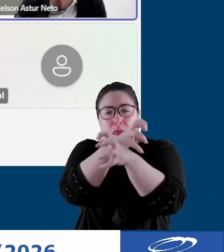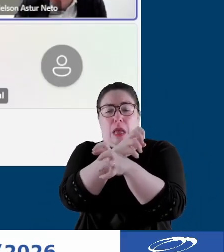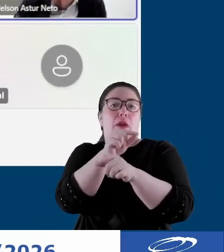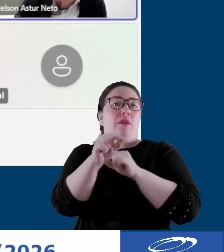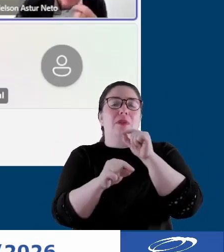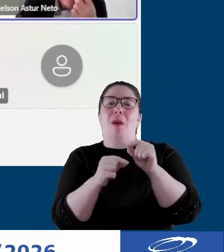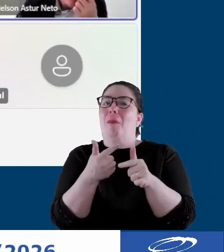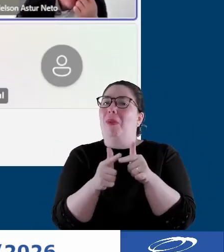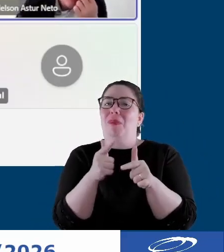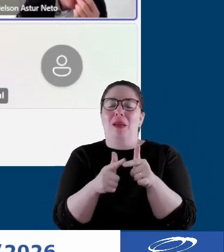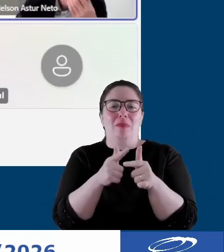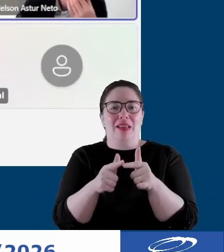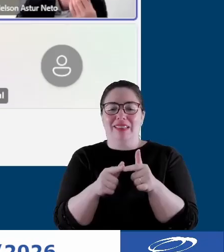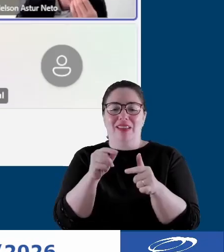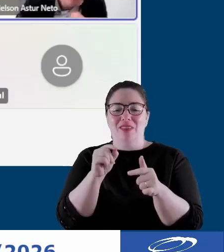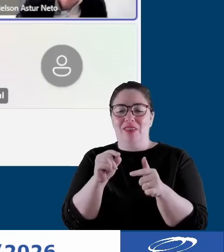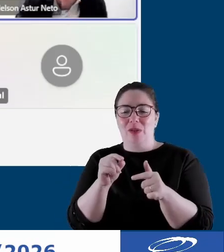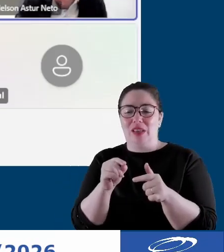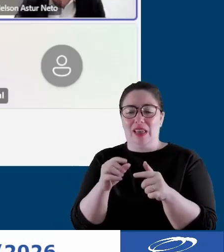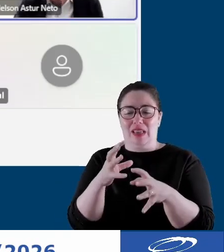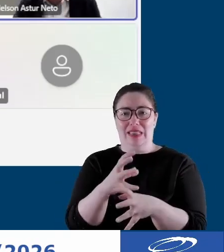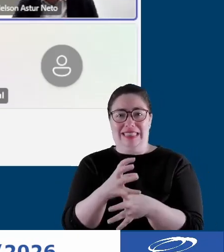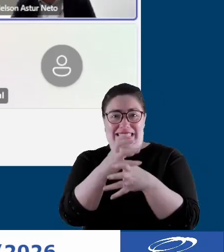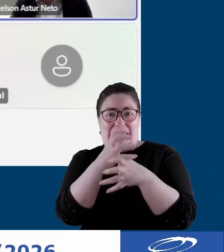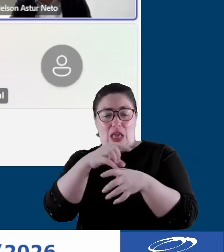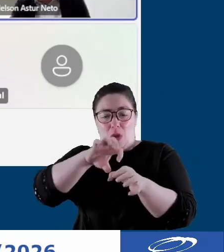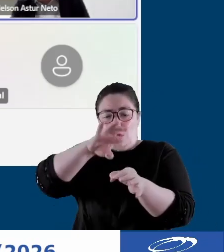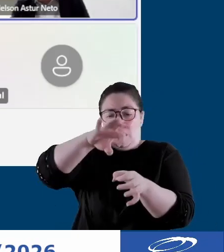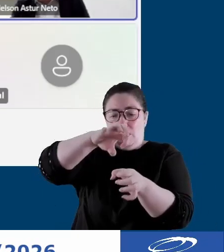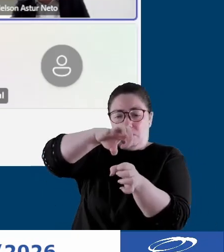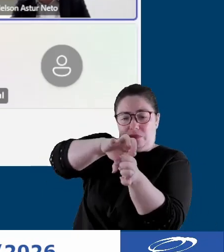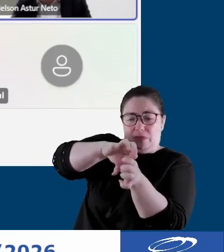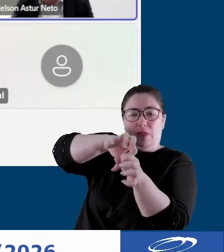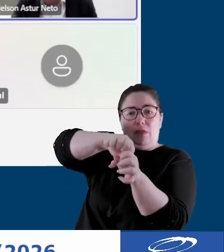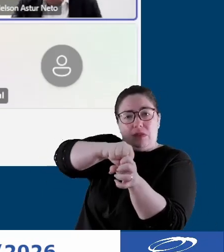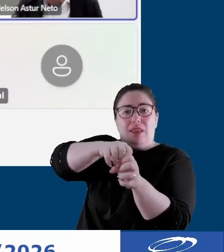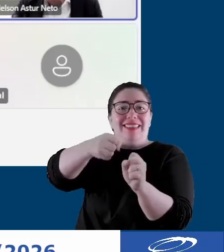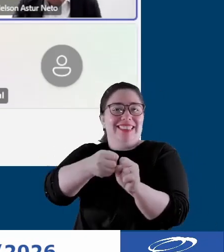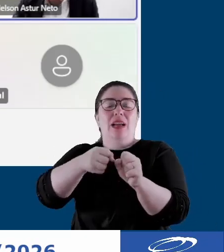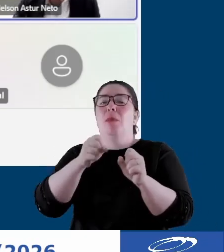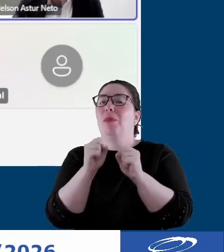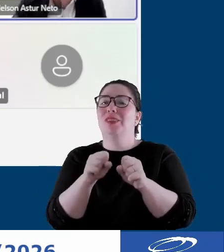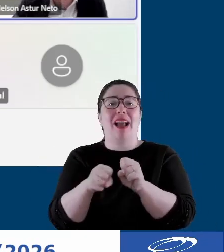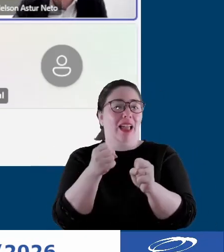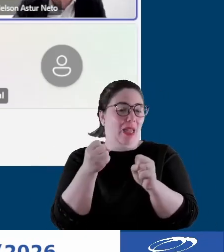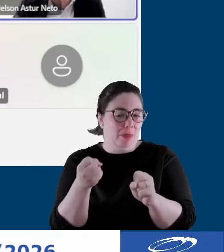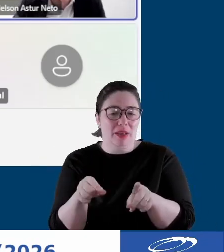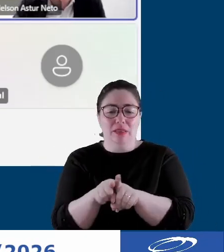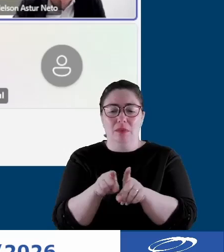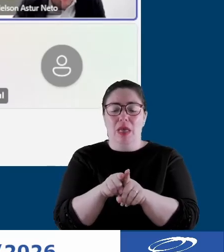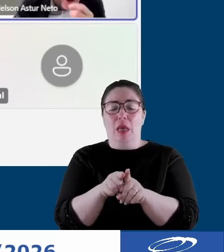levar finalmente até a compressão da medula num caso de uma espondilite aqui primária, e você tem aí uma